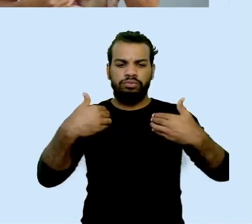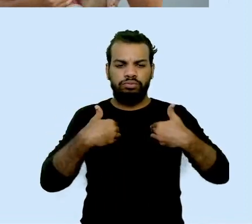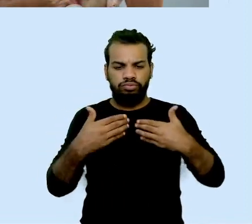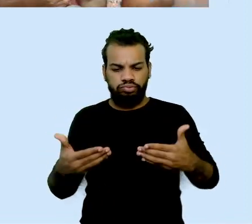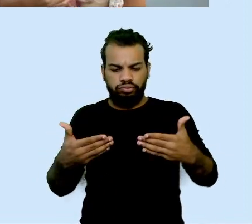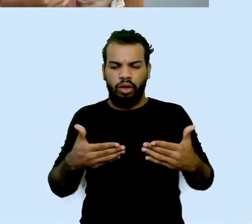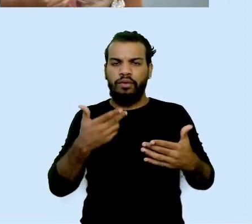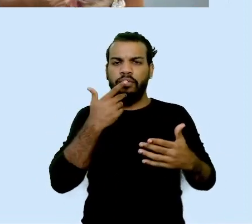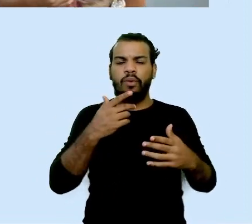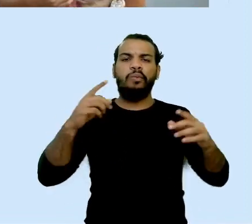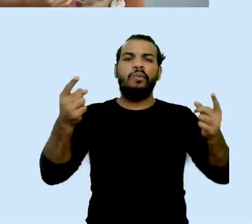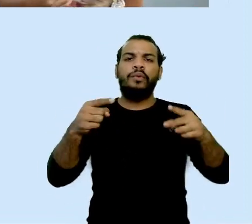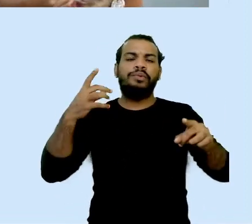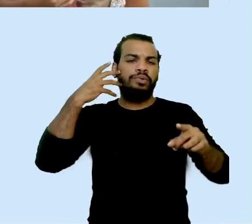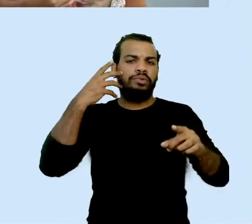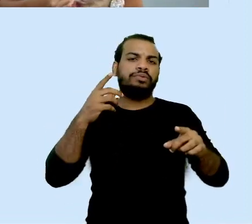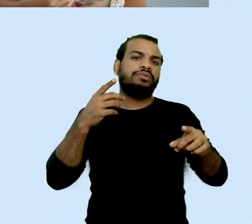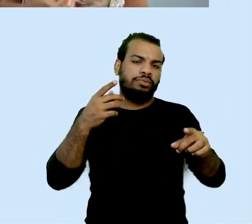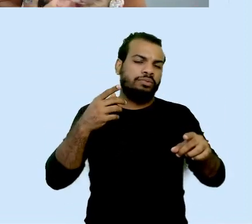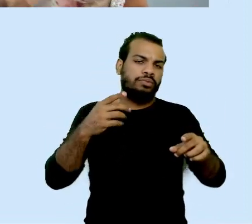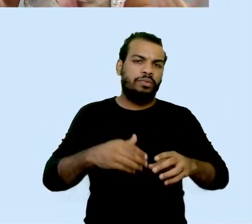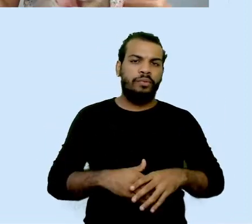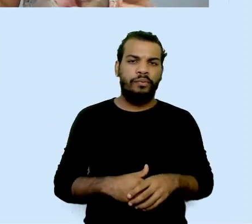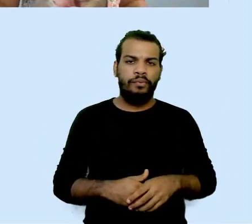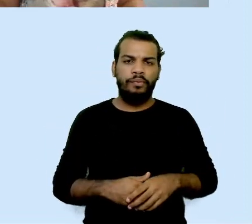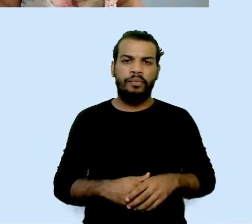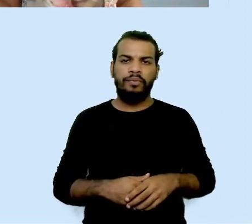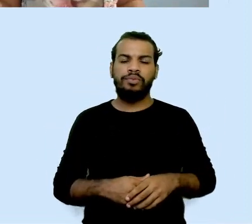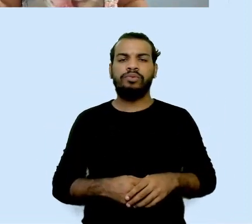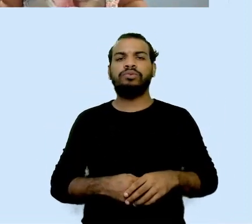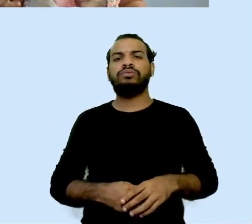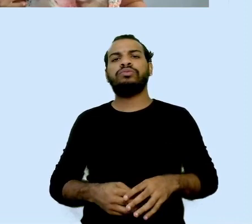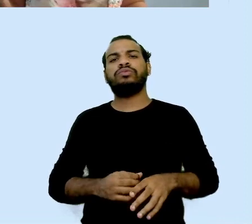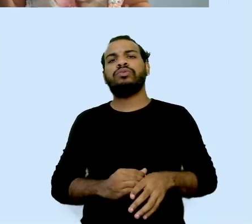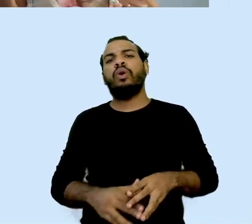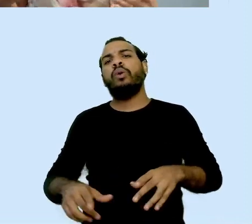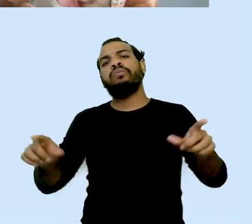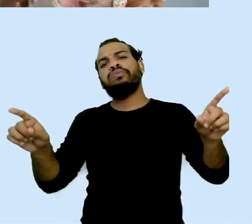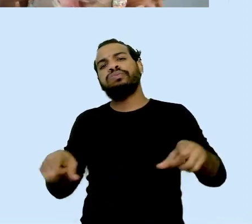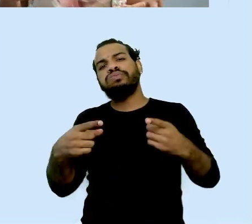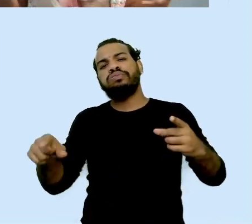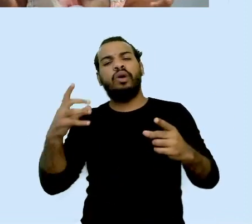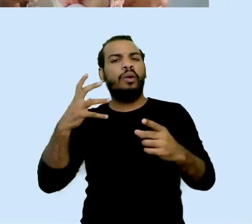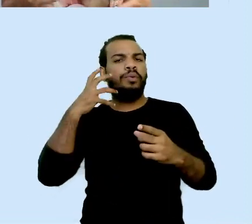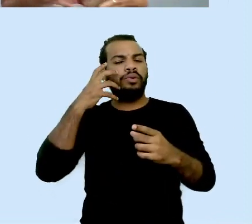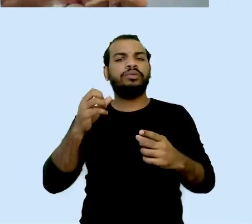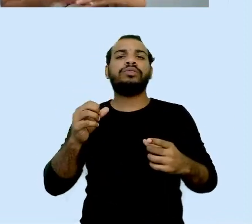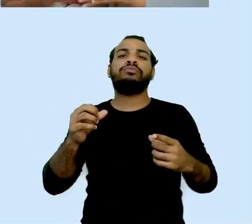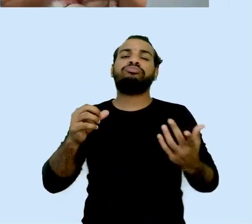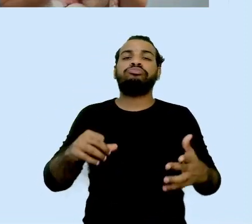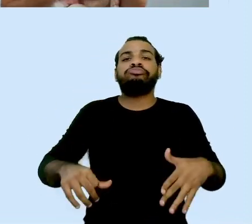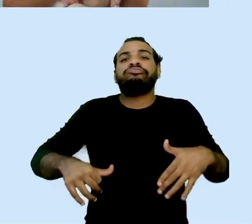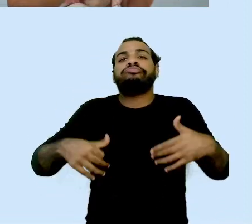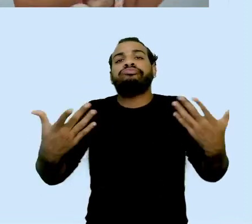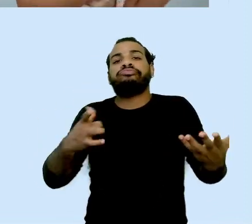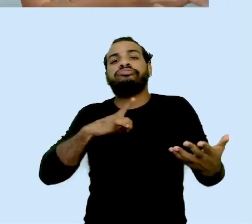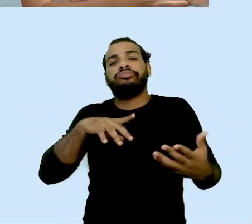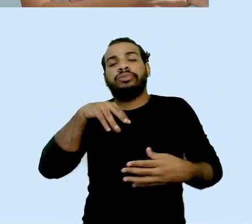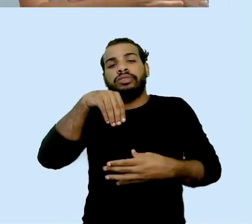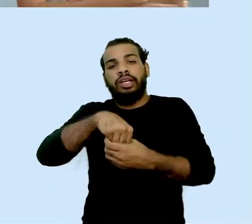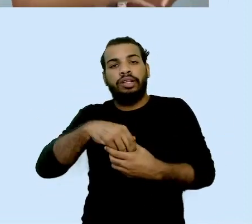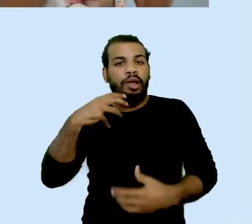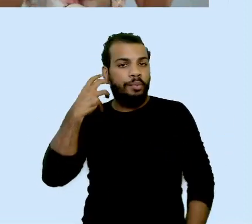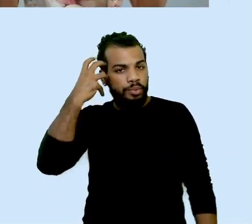composição, ou usando a voz, como é o caso dos cantores, ou os instrumentistas que estão ali tocando os instrumentos. Então, dentro da